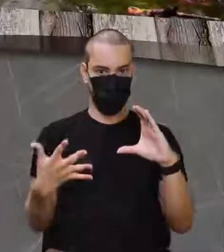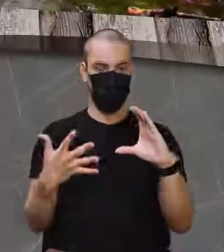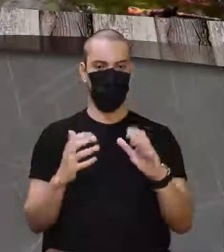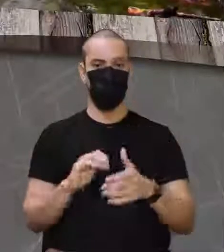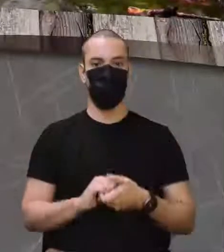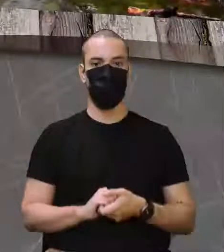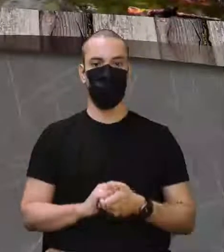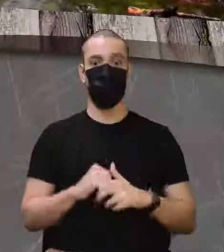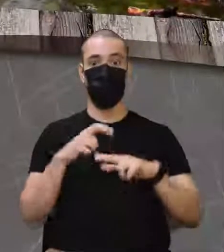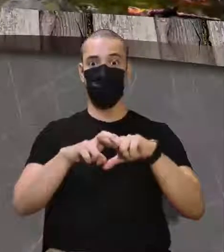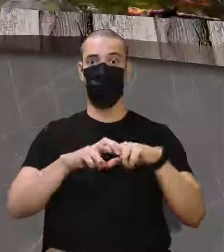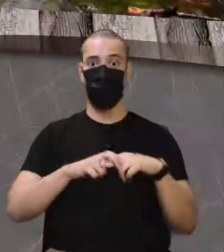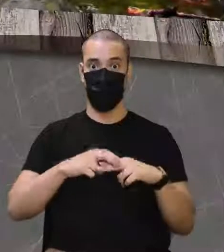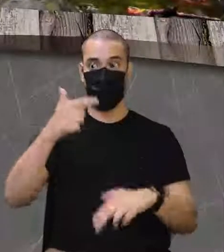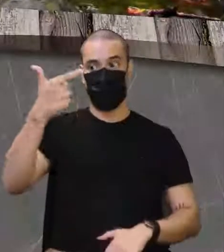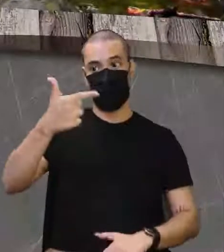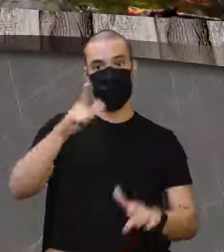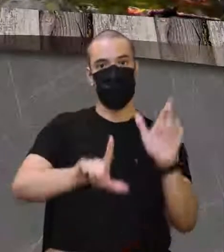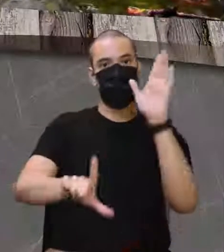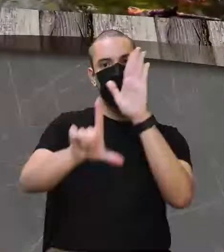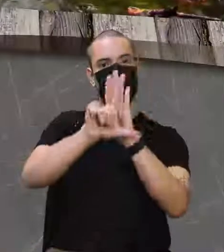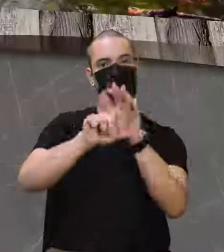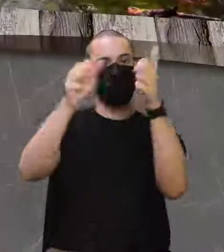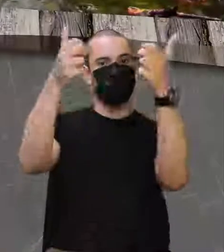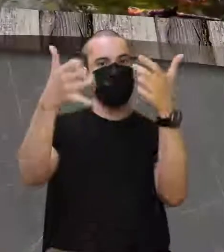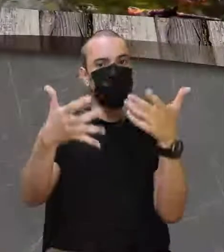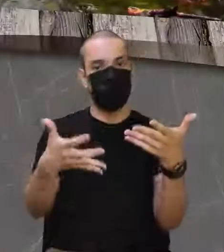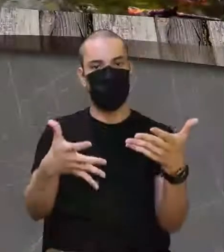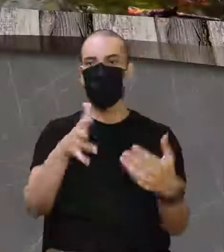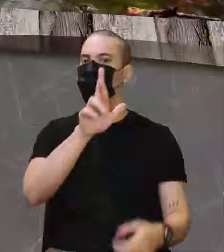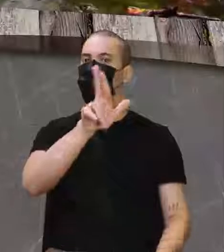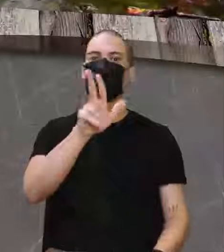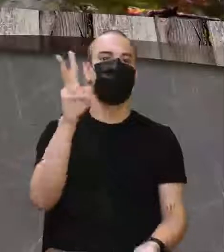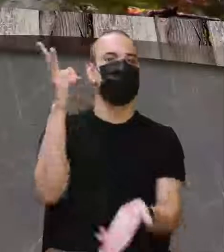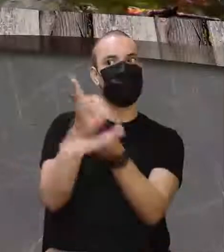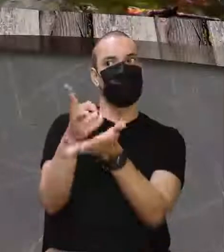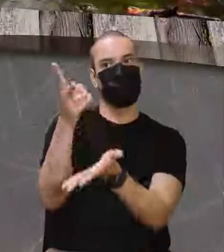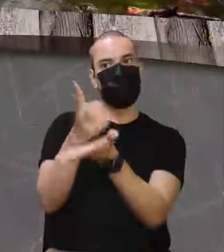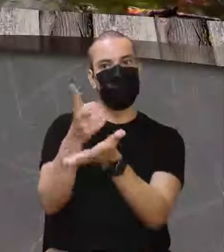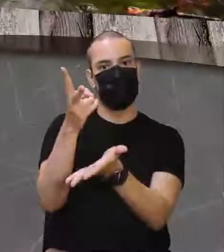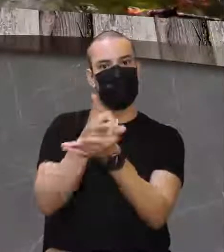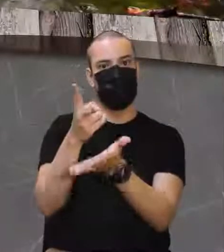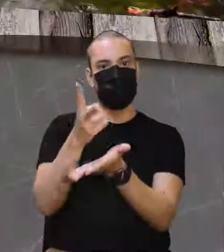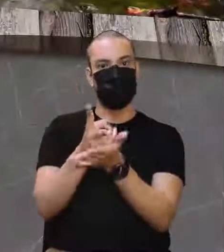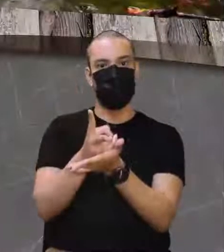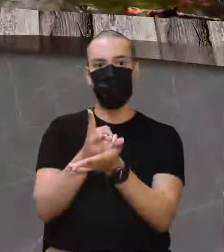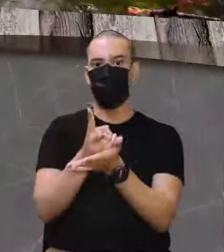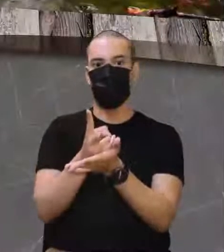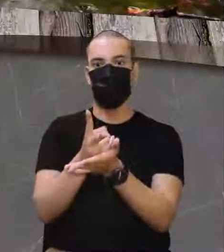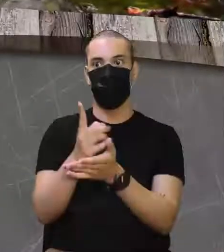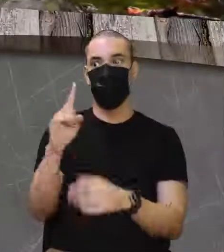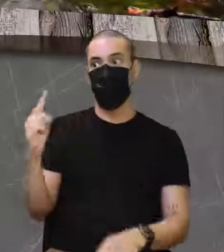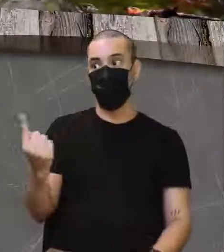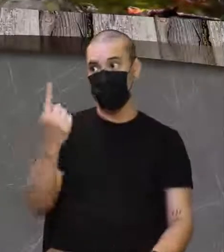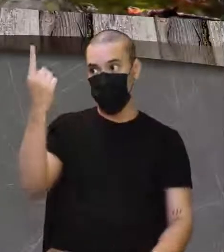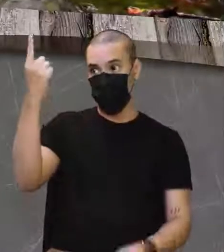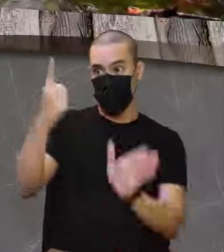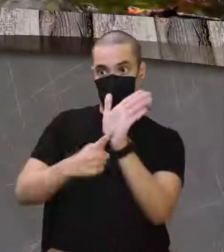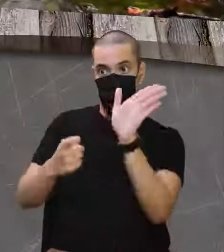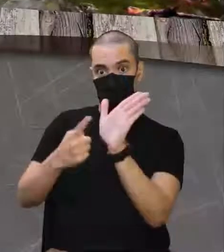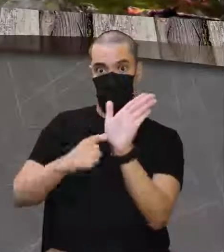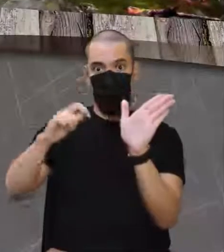Então, é isso que a segunda lei vai abordar. Nem sempre a morena loura, ou a branca loura,